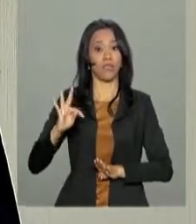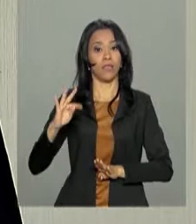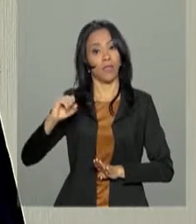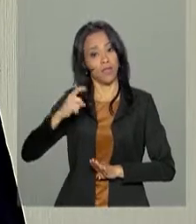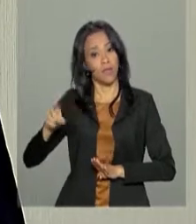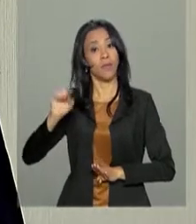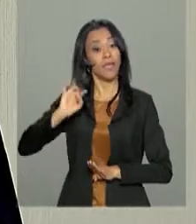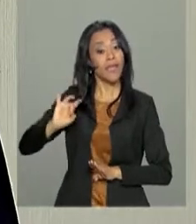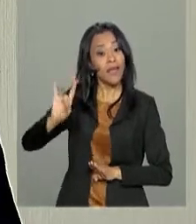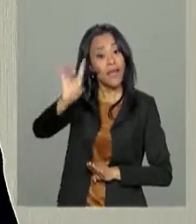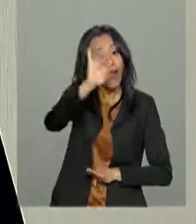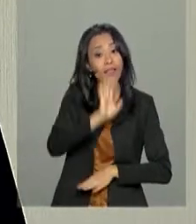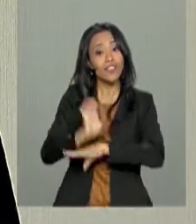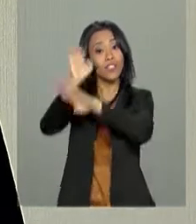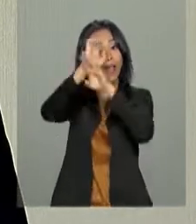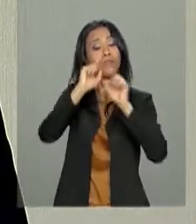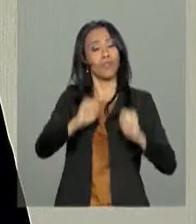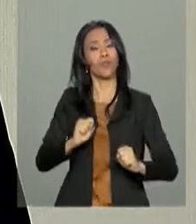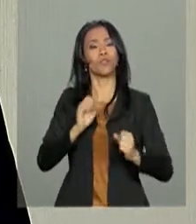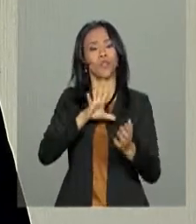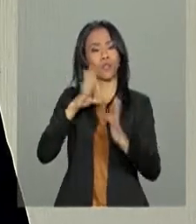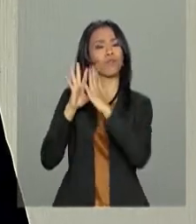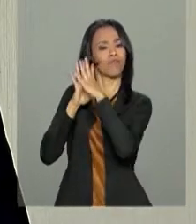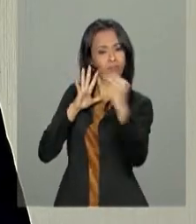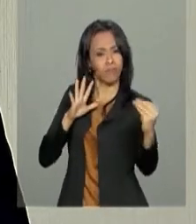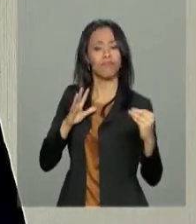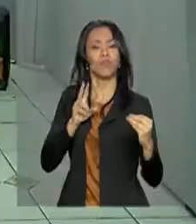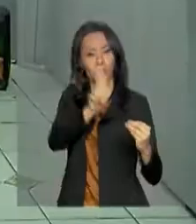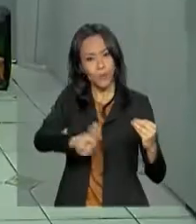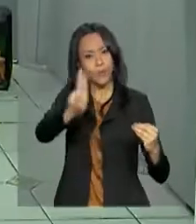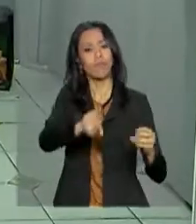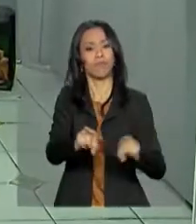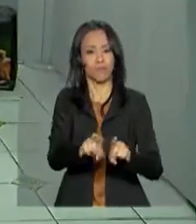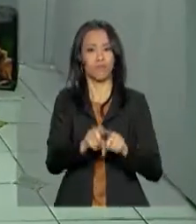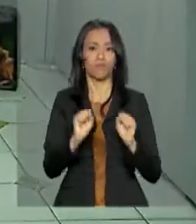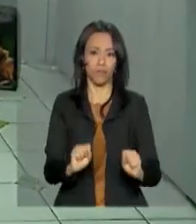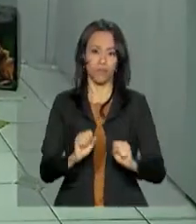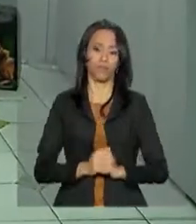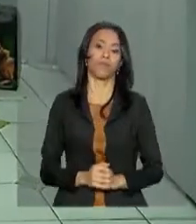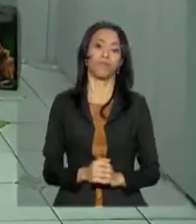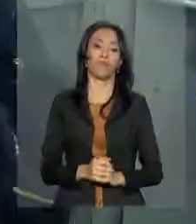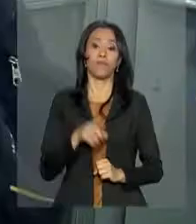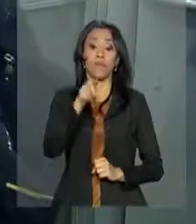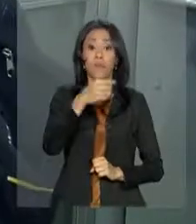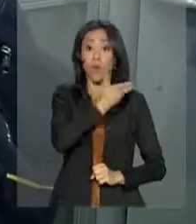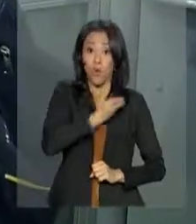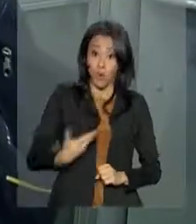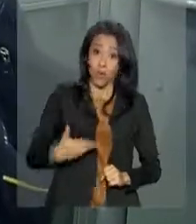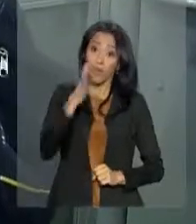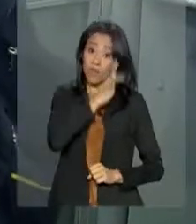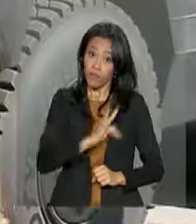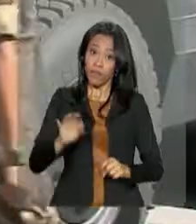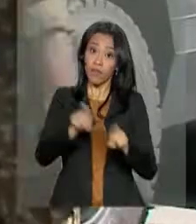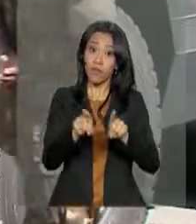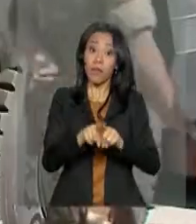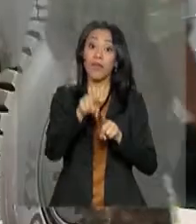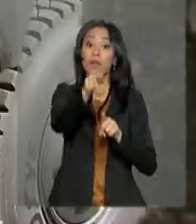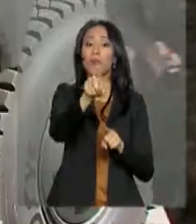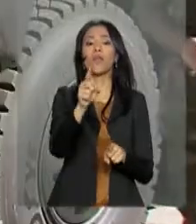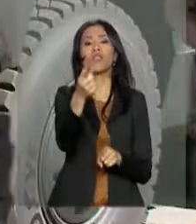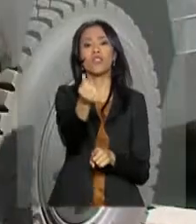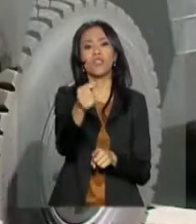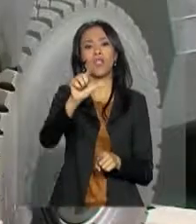usar essa mesma licitação para fazer a aquisição dos seus equipamentos o governo também destinou recursos das loterias para o ministério da segurança